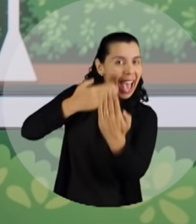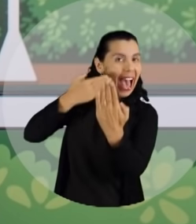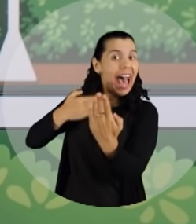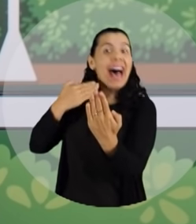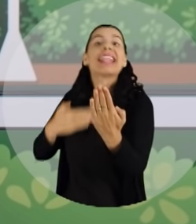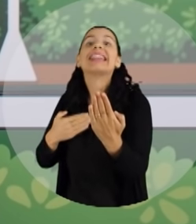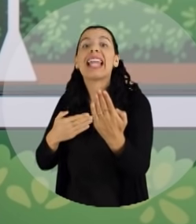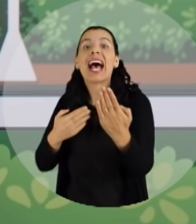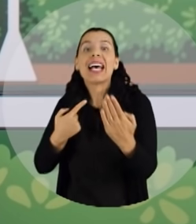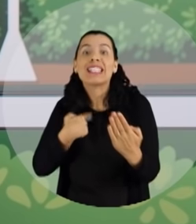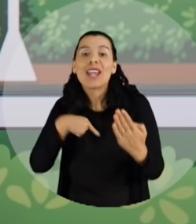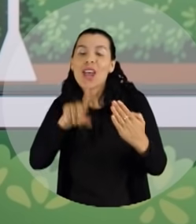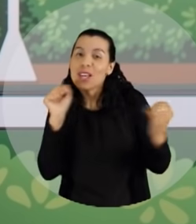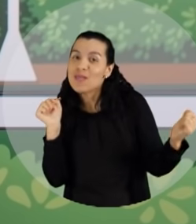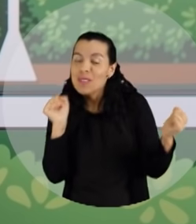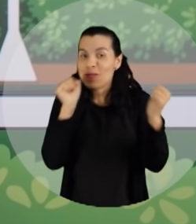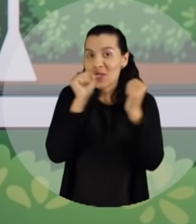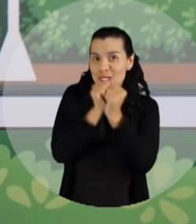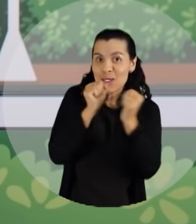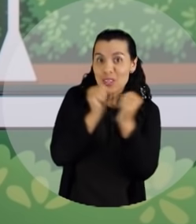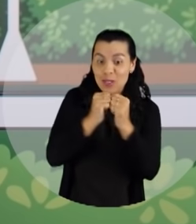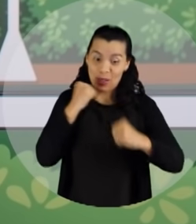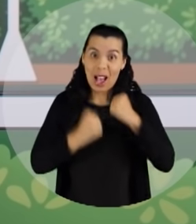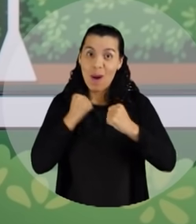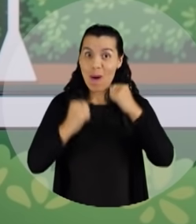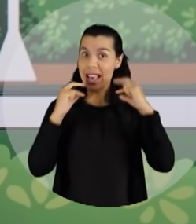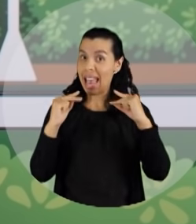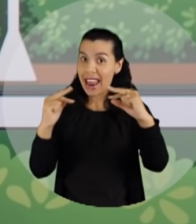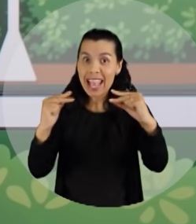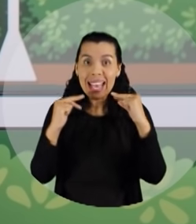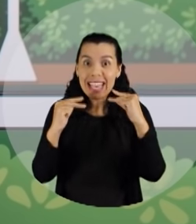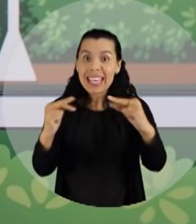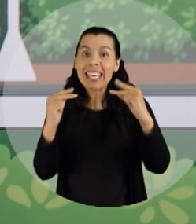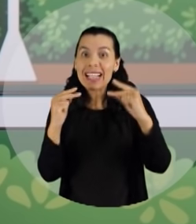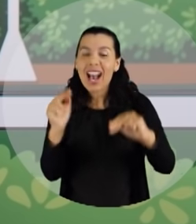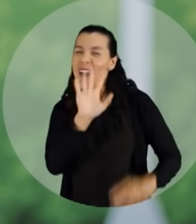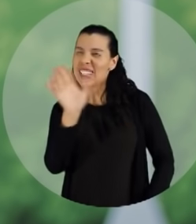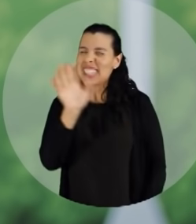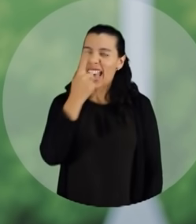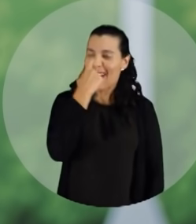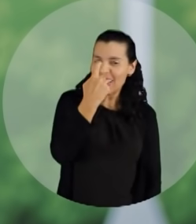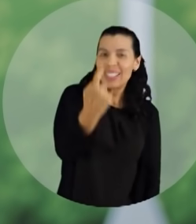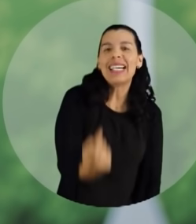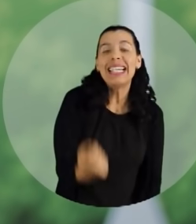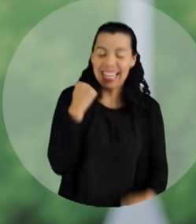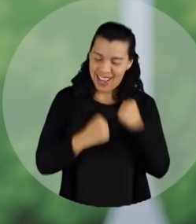gente. Tamo junto no páreo. Agora a corrida é de igual pra igual. Tchau, tucaninho.